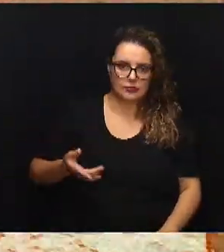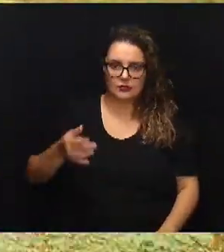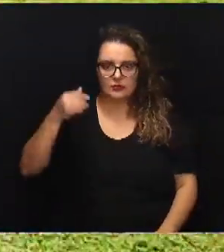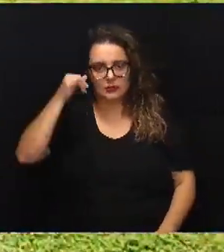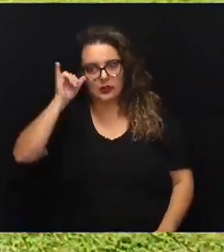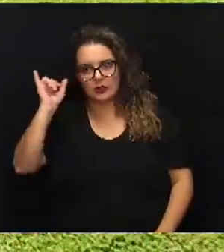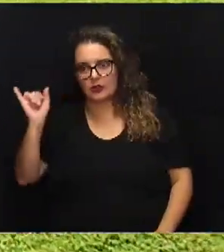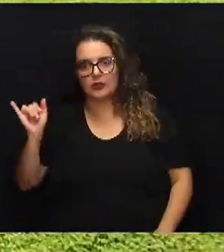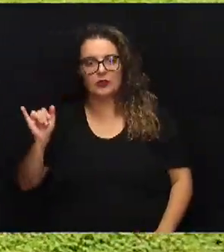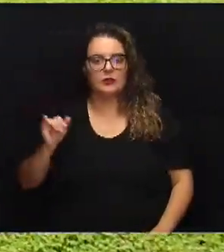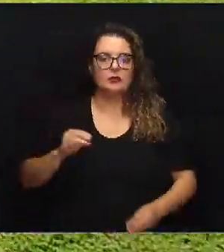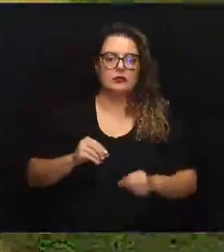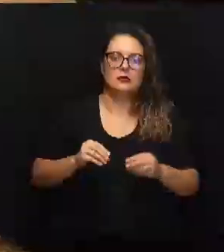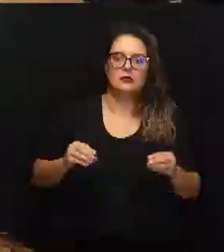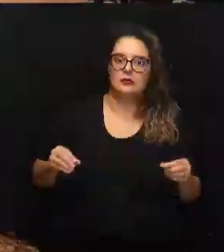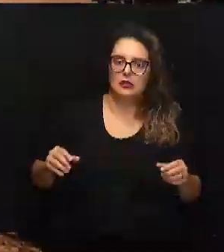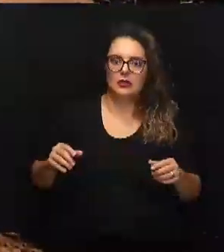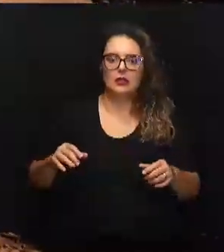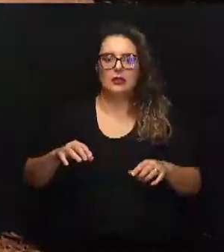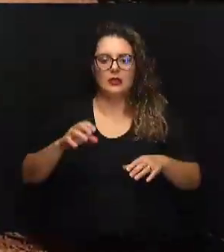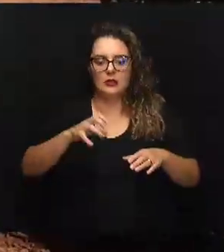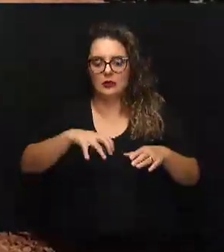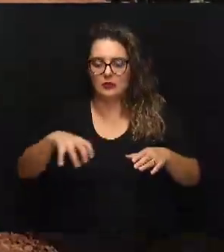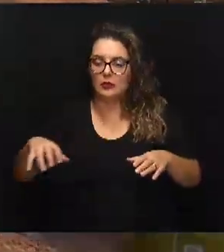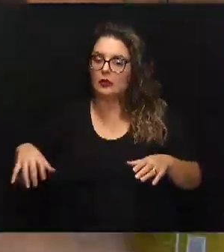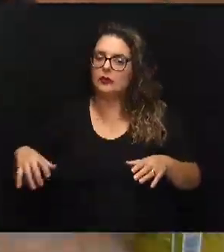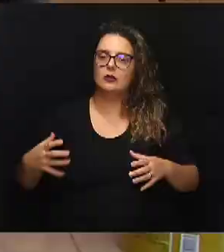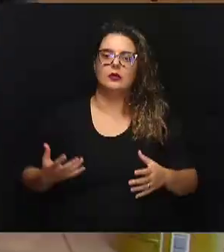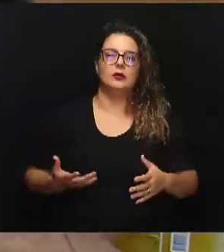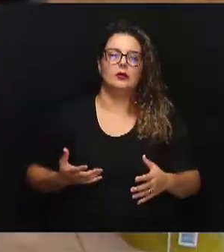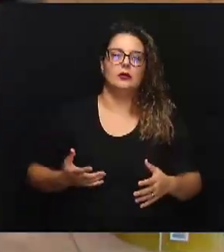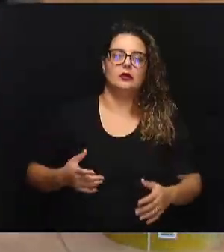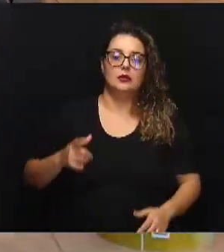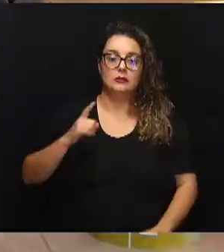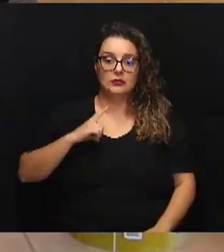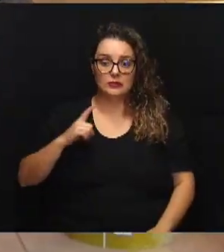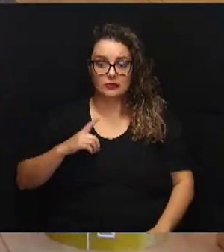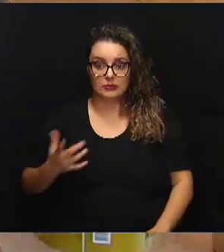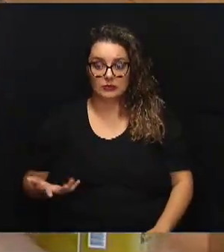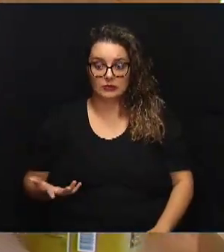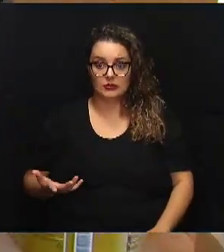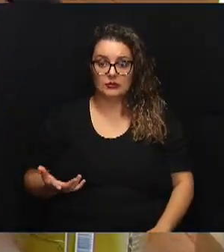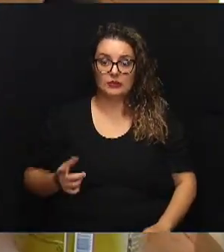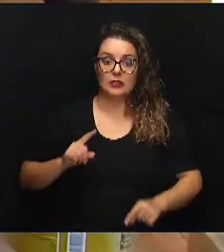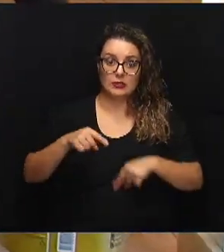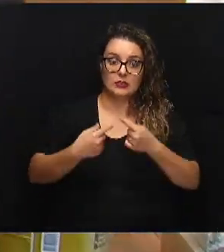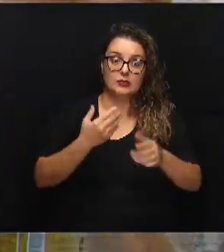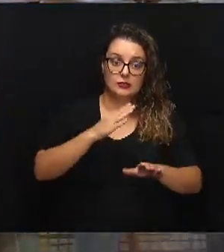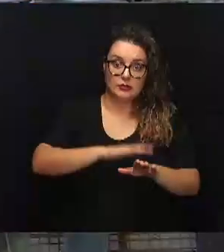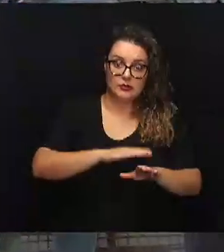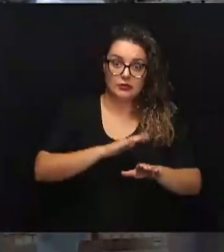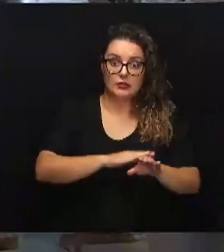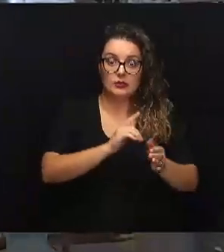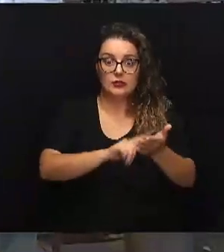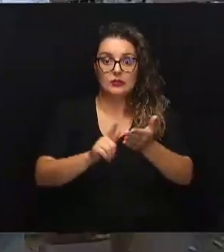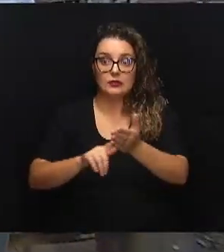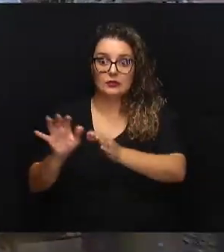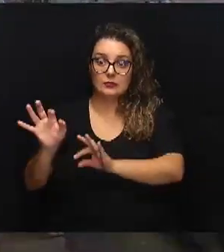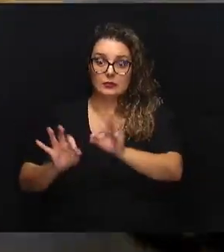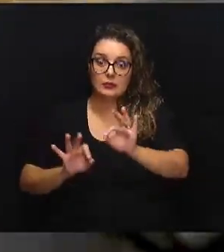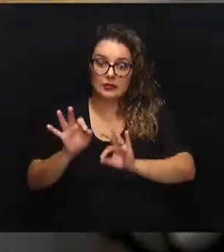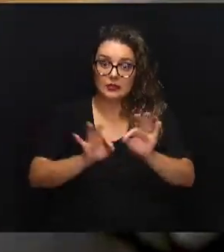tem terra, campo, tem horta, tem também as outras atividades de limpeza,